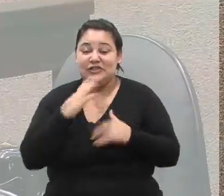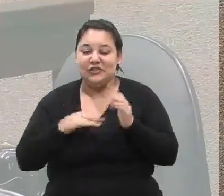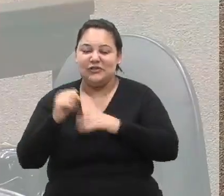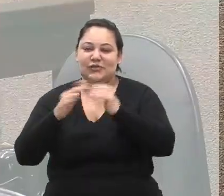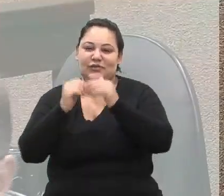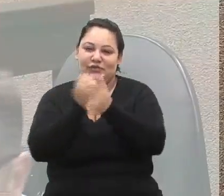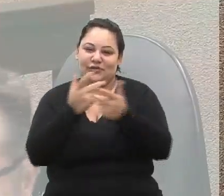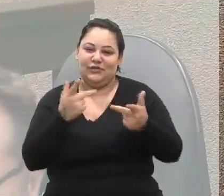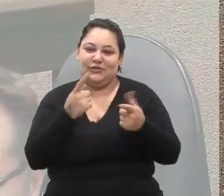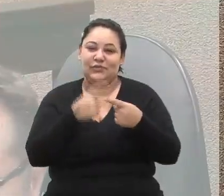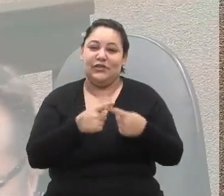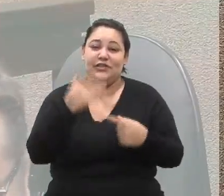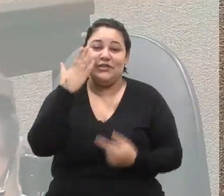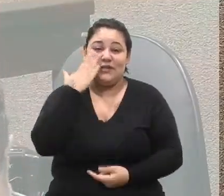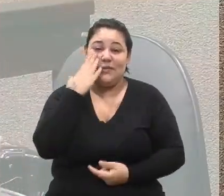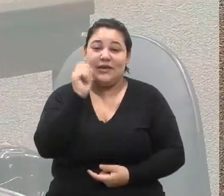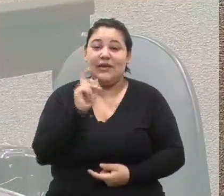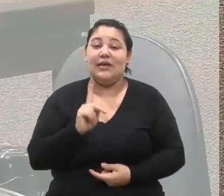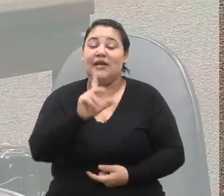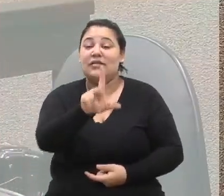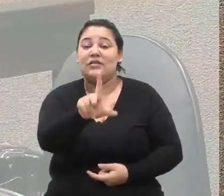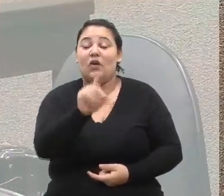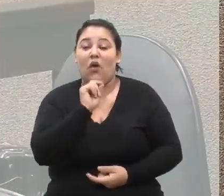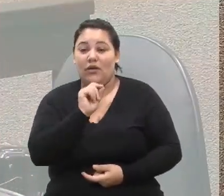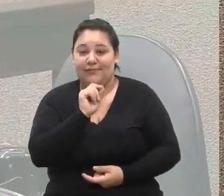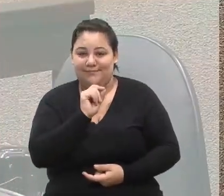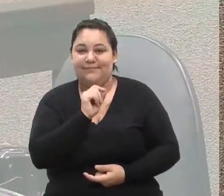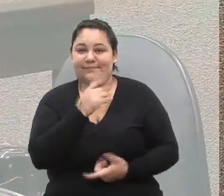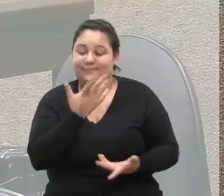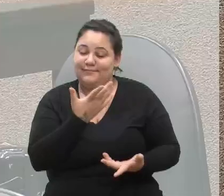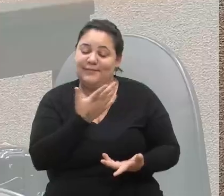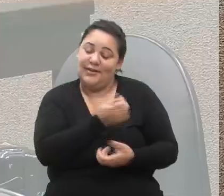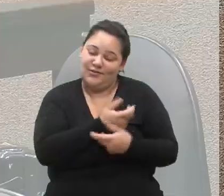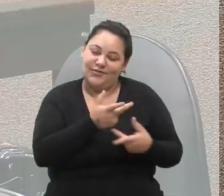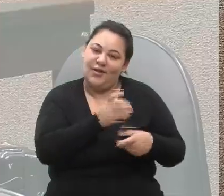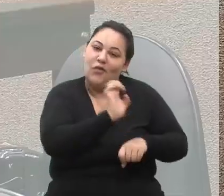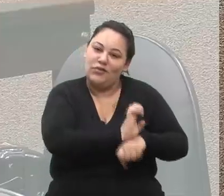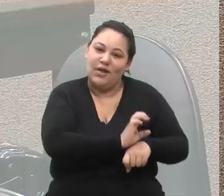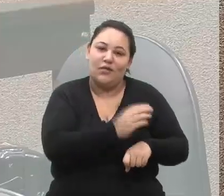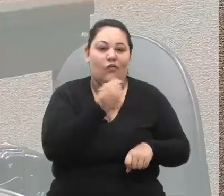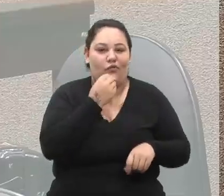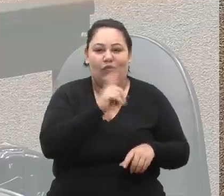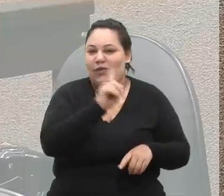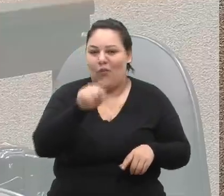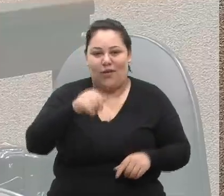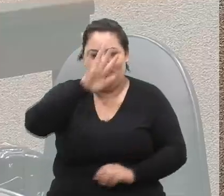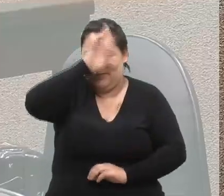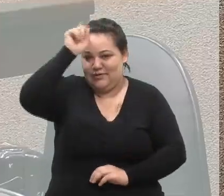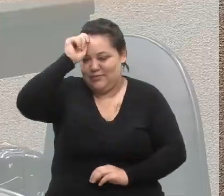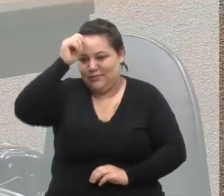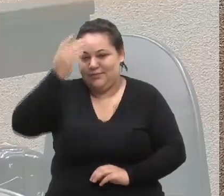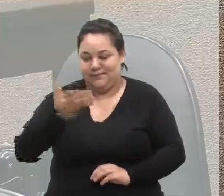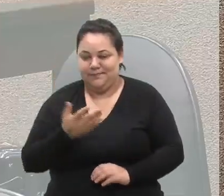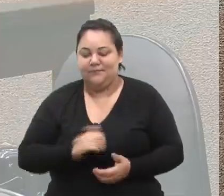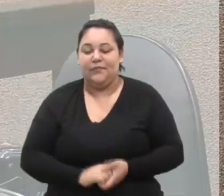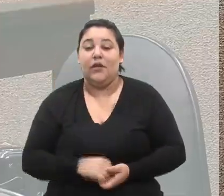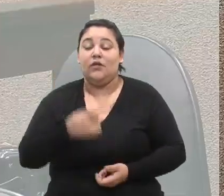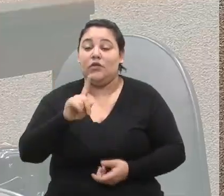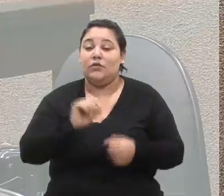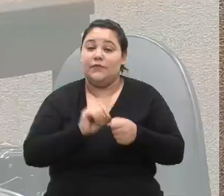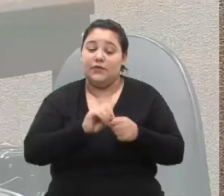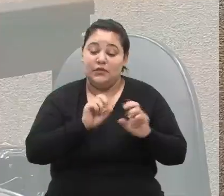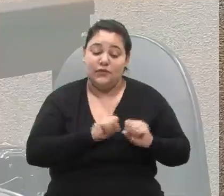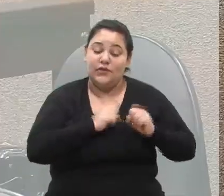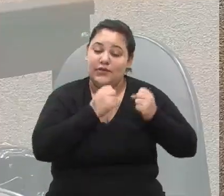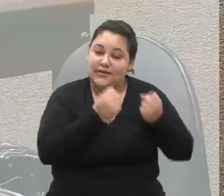que quem decide essa situação é o Estado, não é o município. Nós faremos o possível